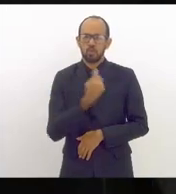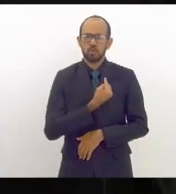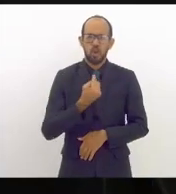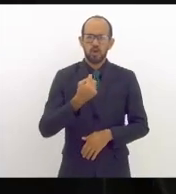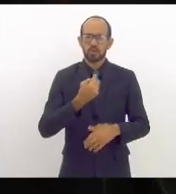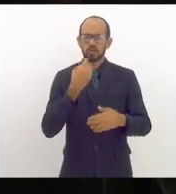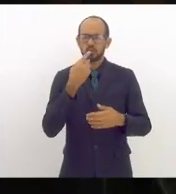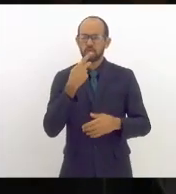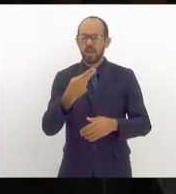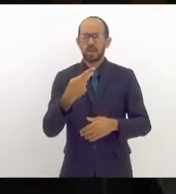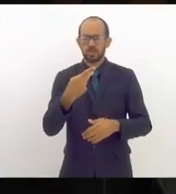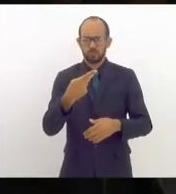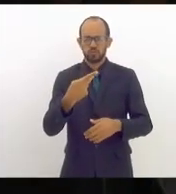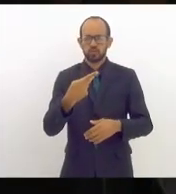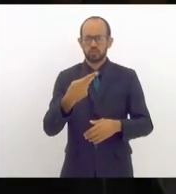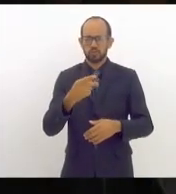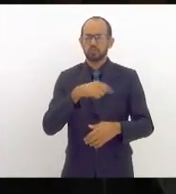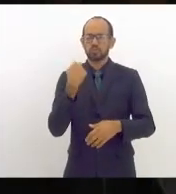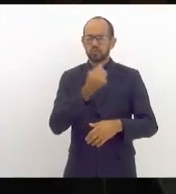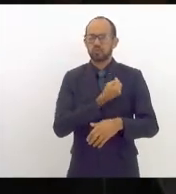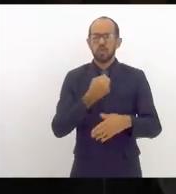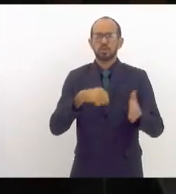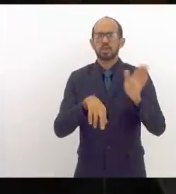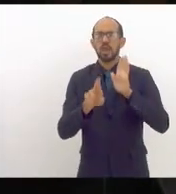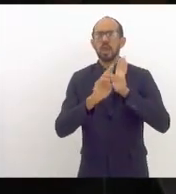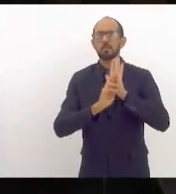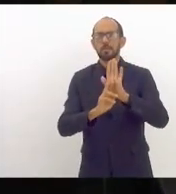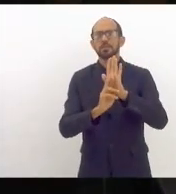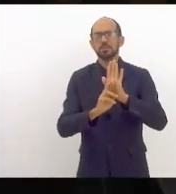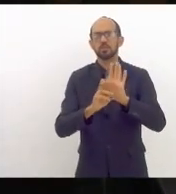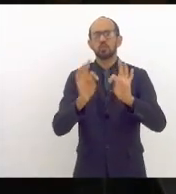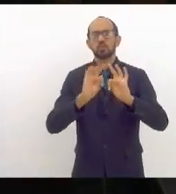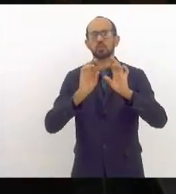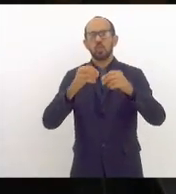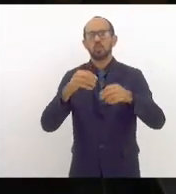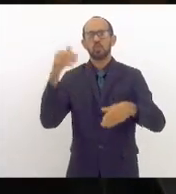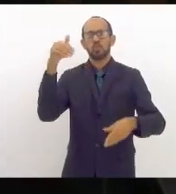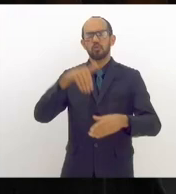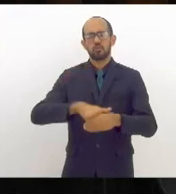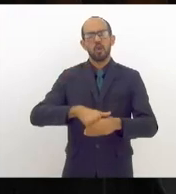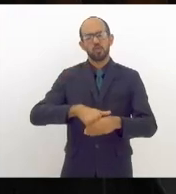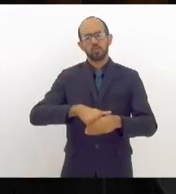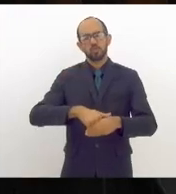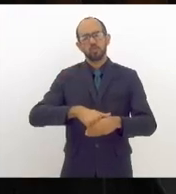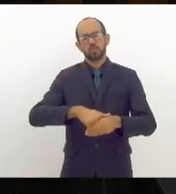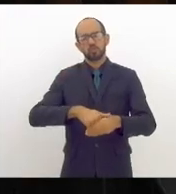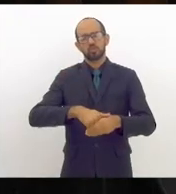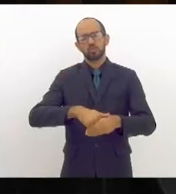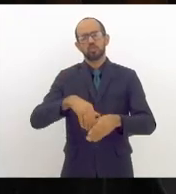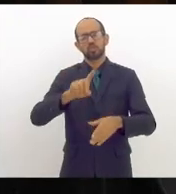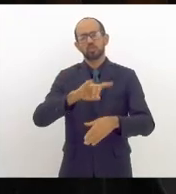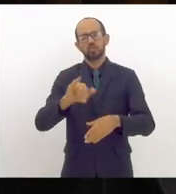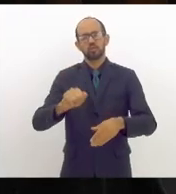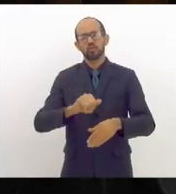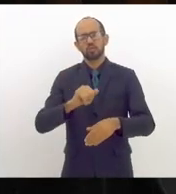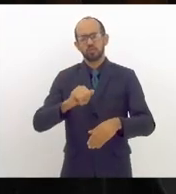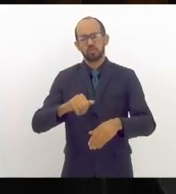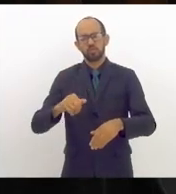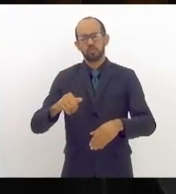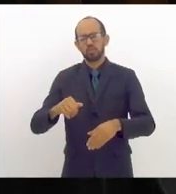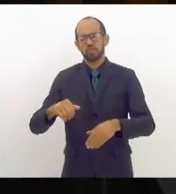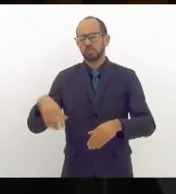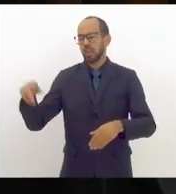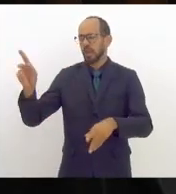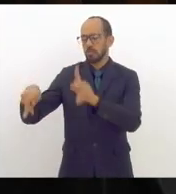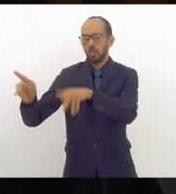manifestamos a gente representa todo o voto que nos foi dado no dia da eleição um voto